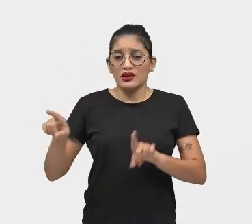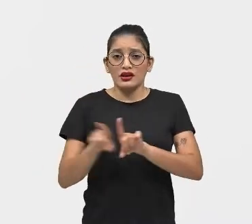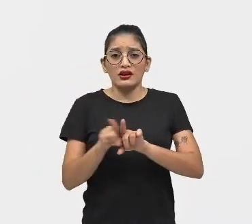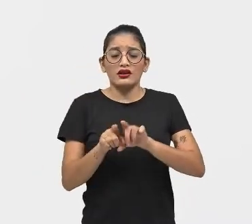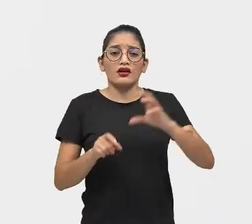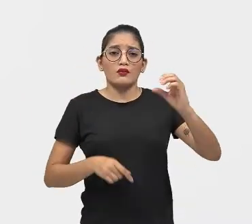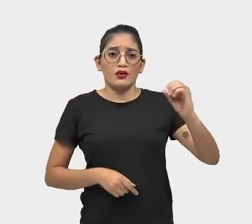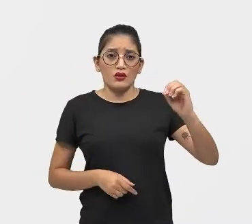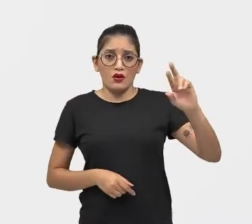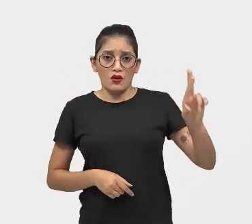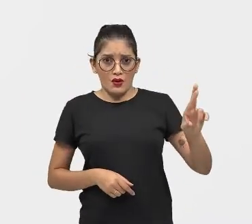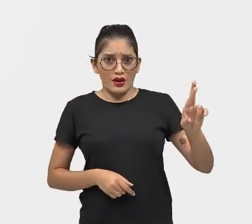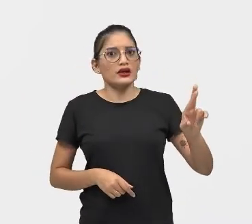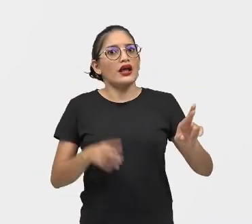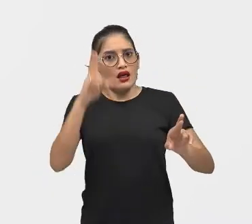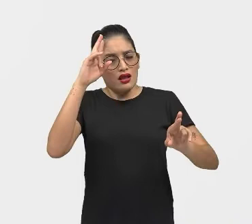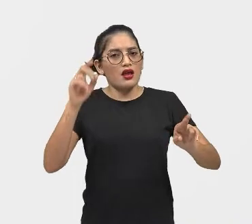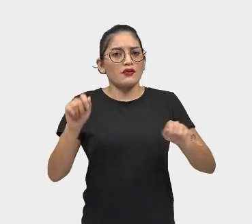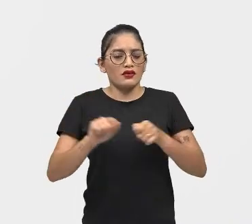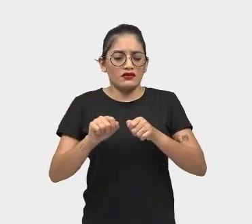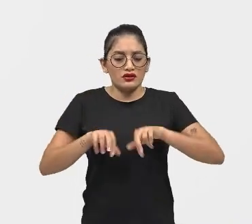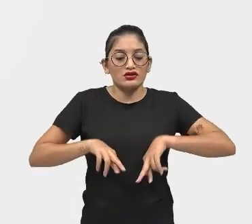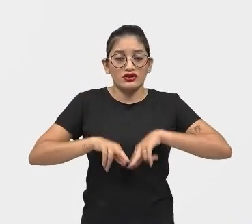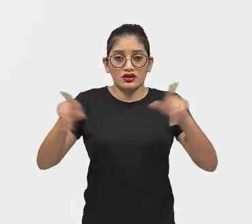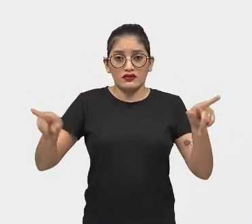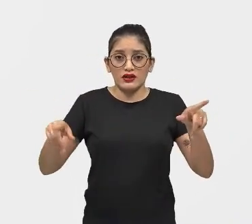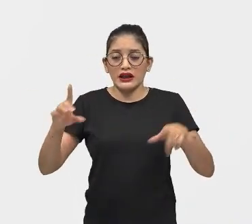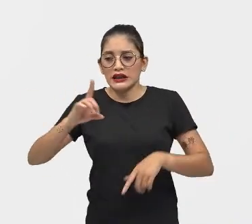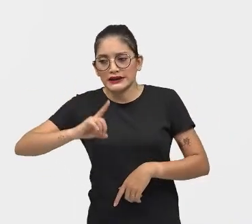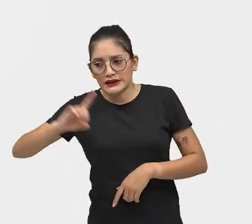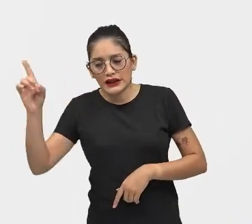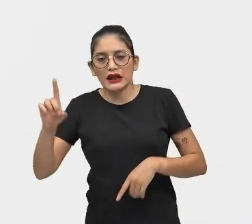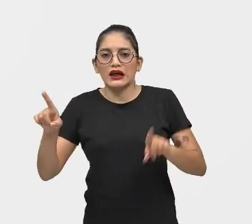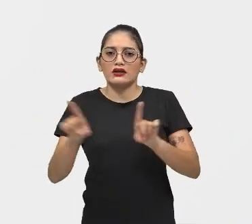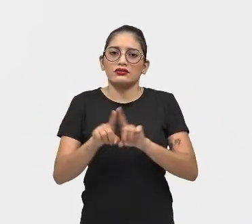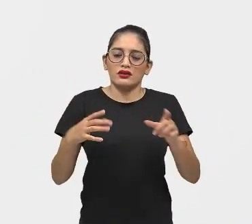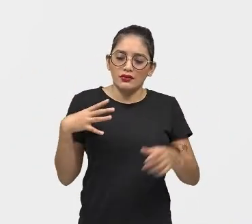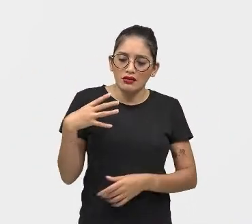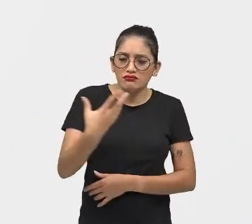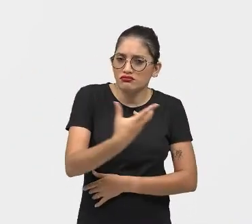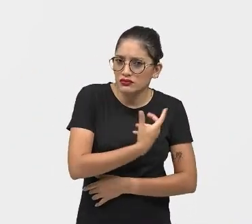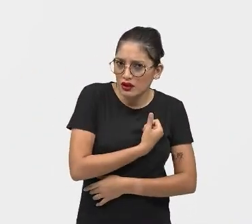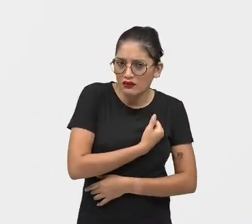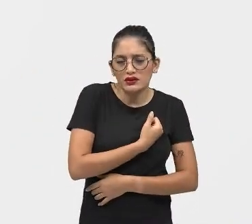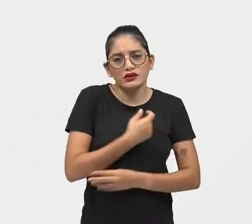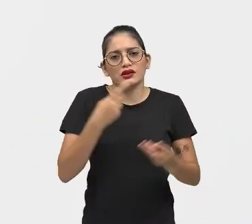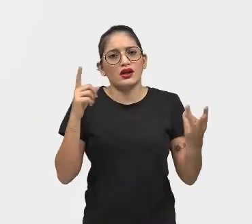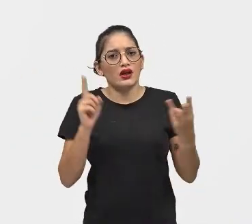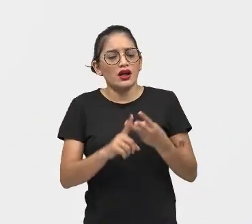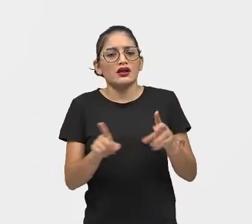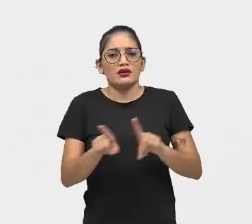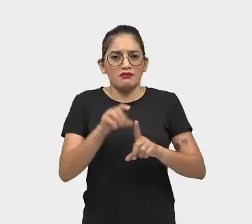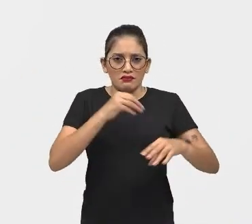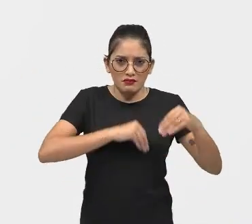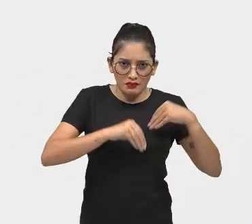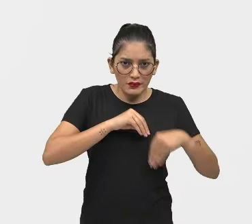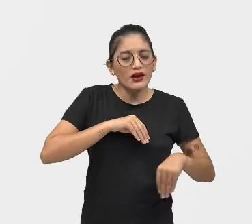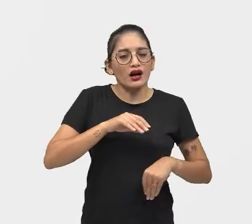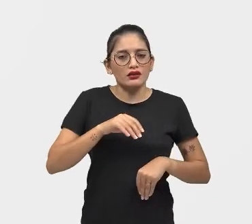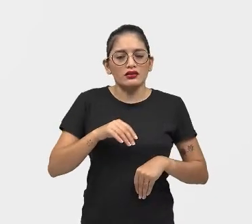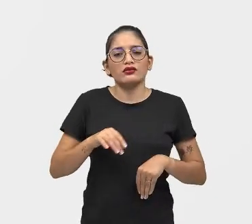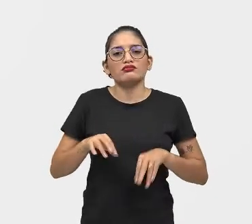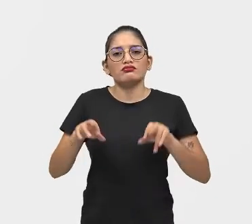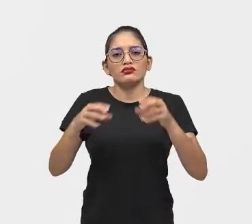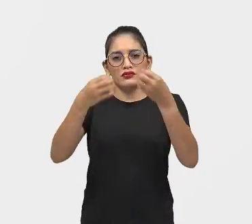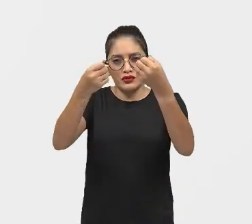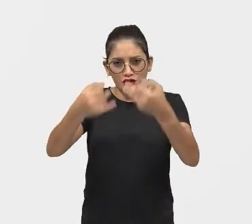Vejam que eu fiz a diferença. A noção de Deus, a noção de salvação, a noção de pecado, certo?